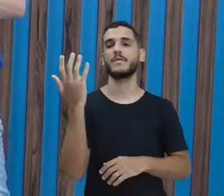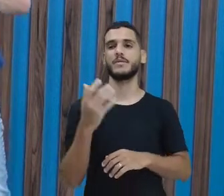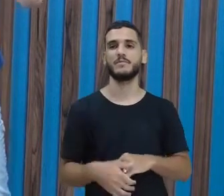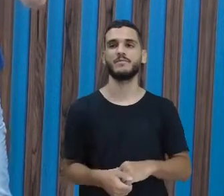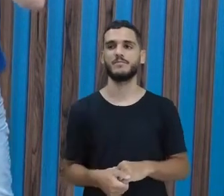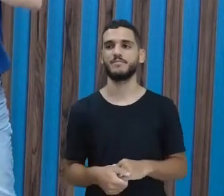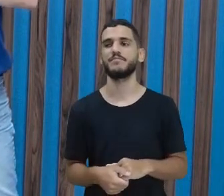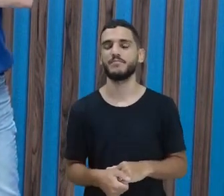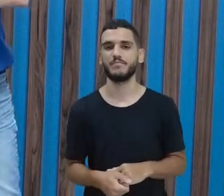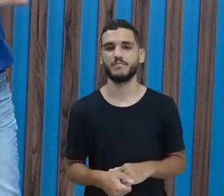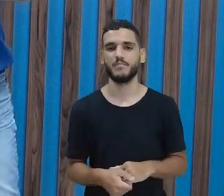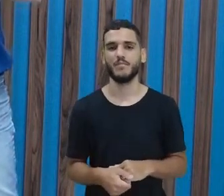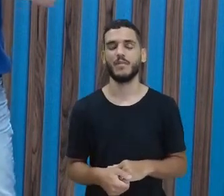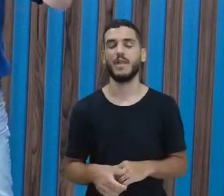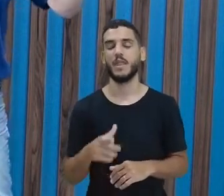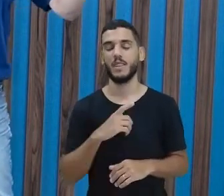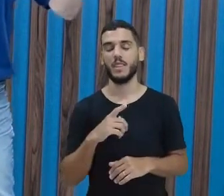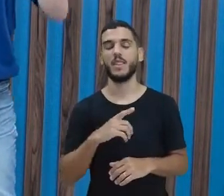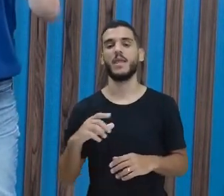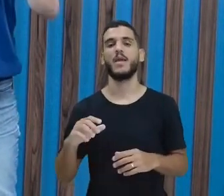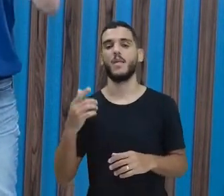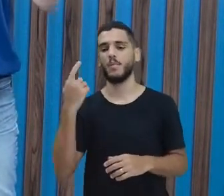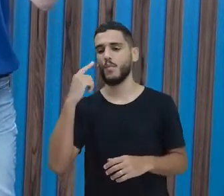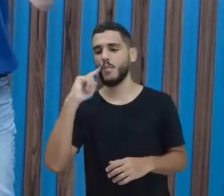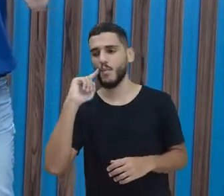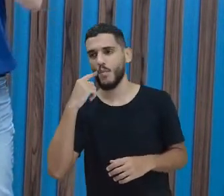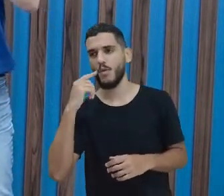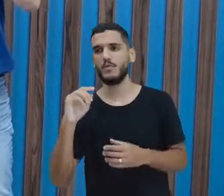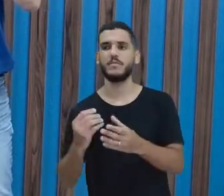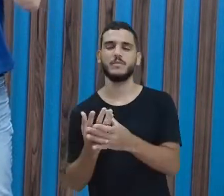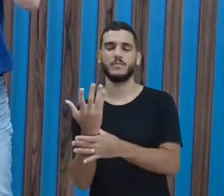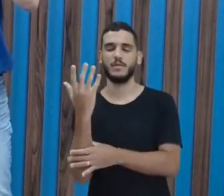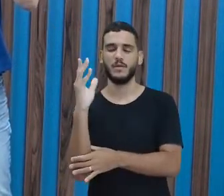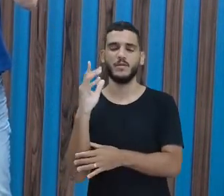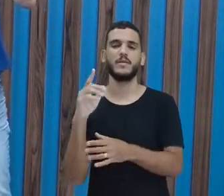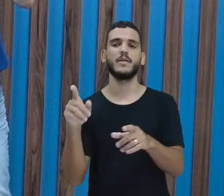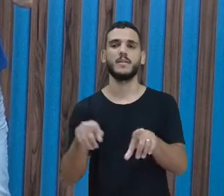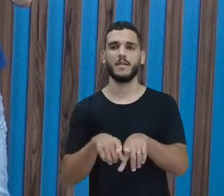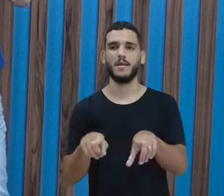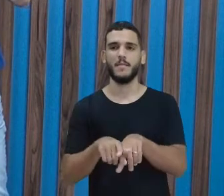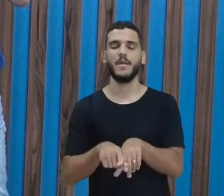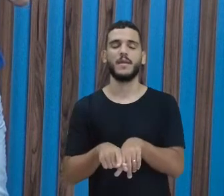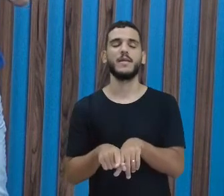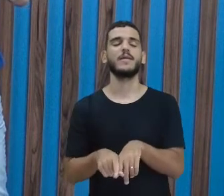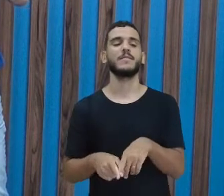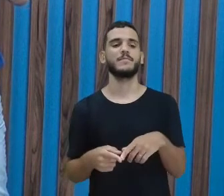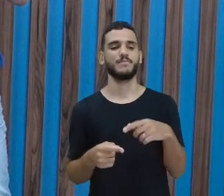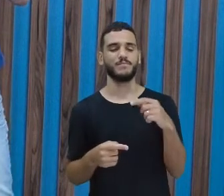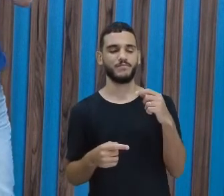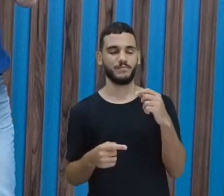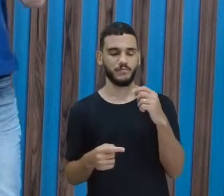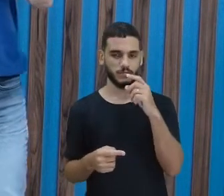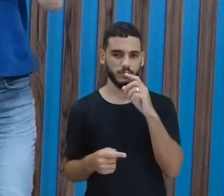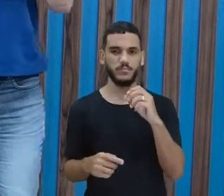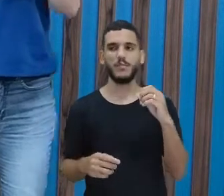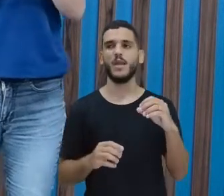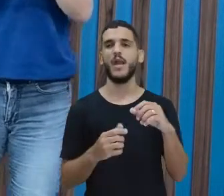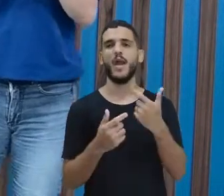que entre o limoeiro e o jacarandá aconteceu uma paixão inesperada. Pois